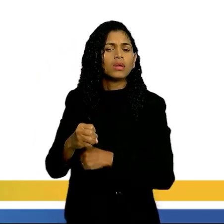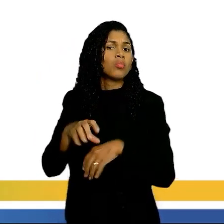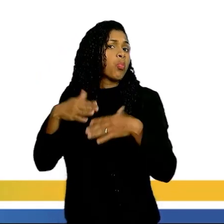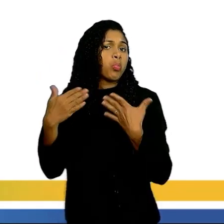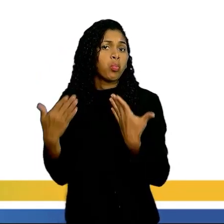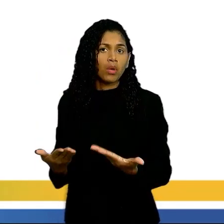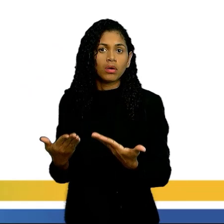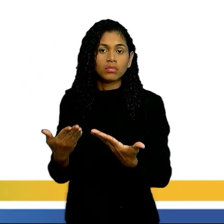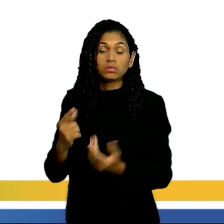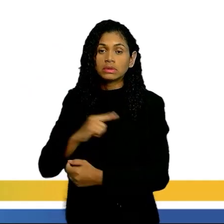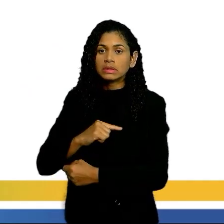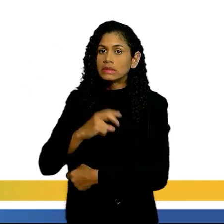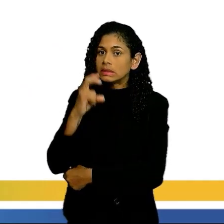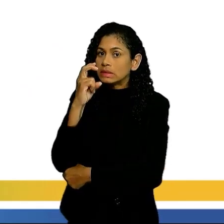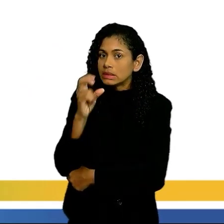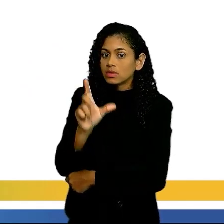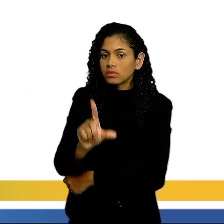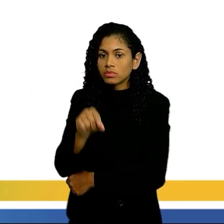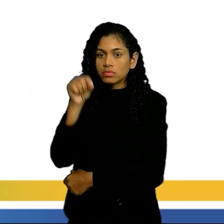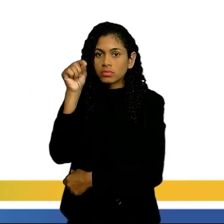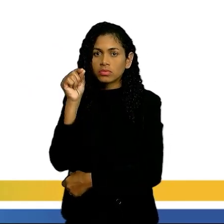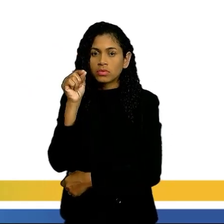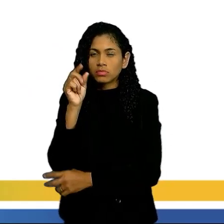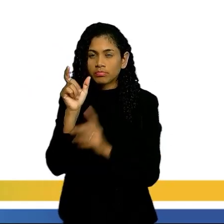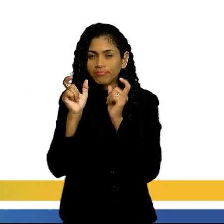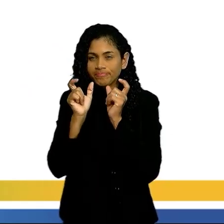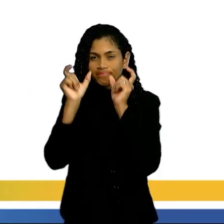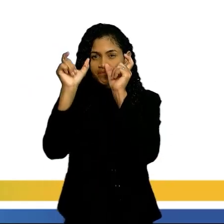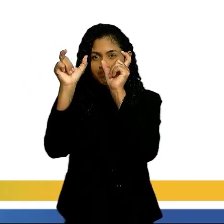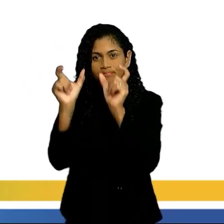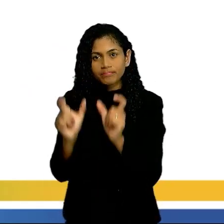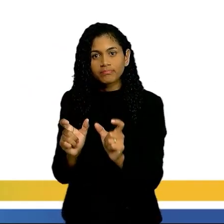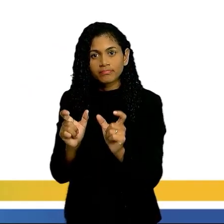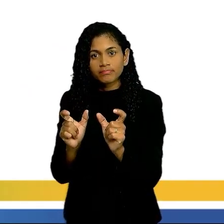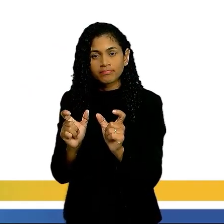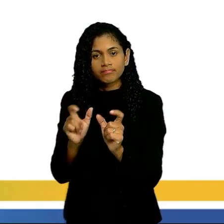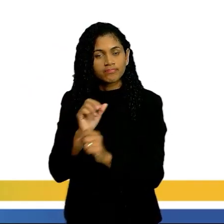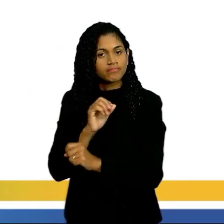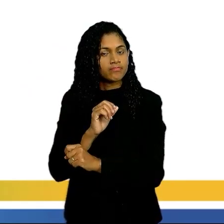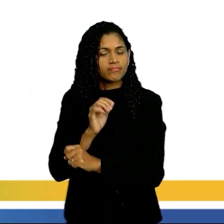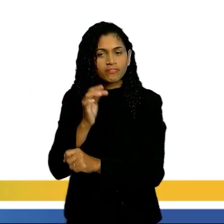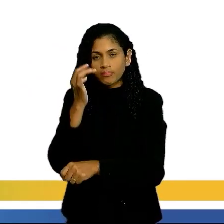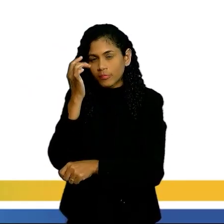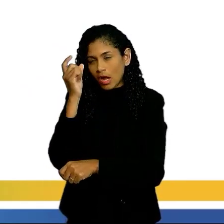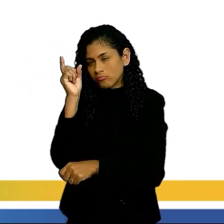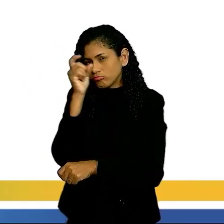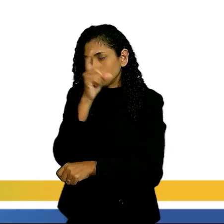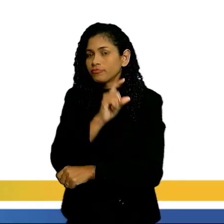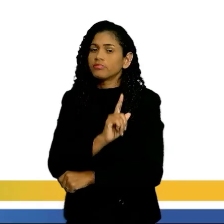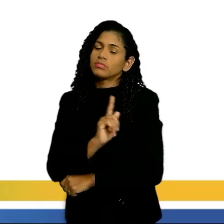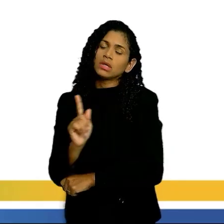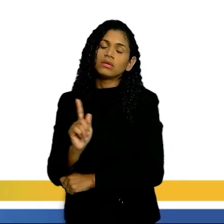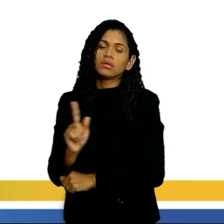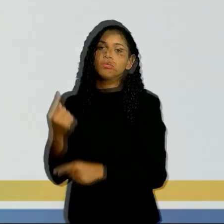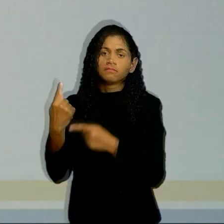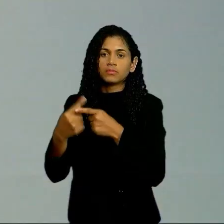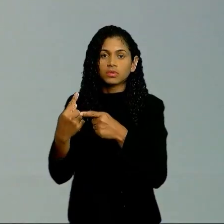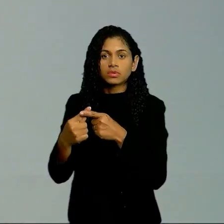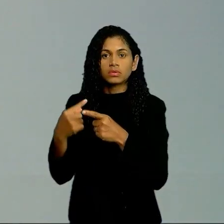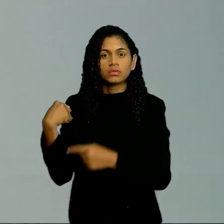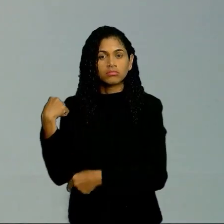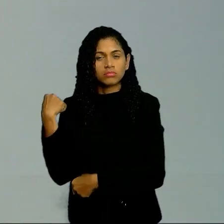certo? Se a gente prestar bem atenção, pessoal, não é tão difícil. Por quê? Porque se a